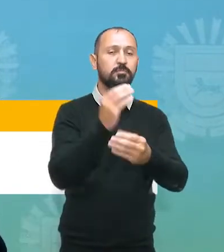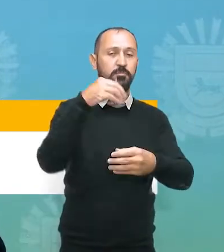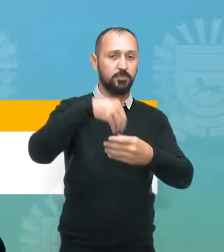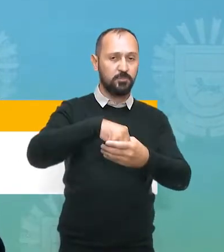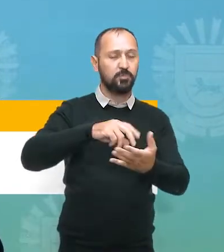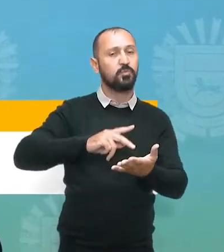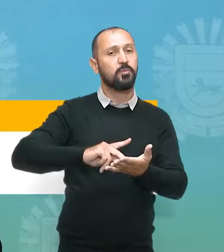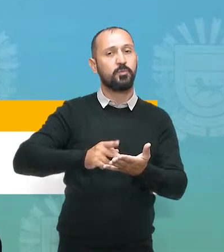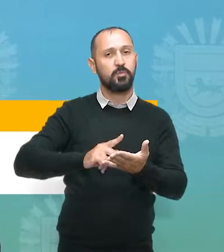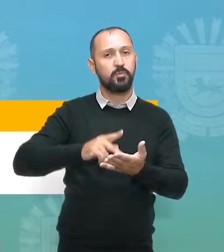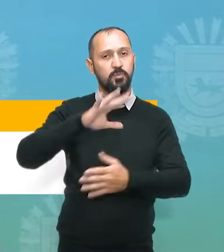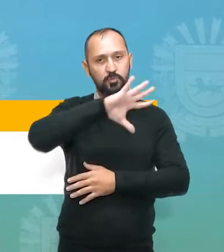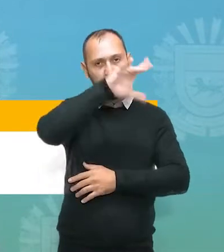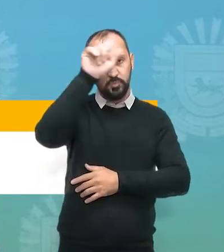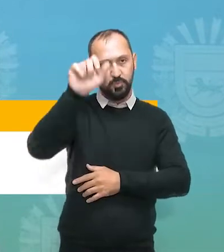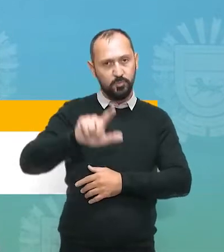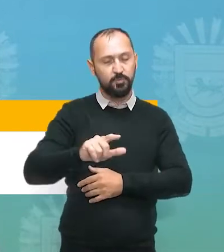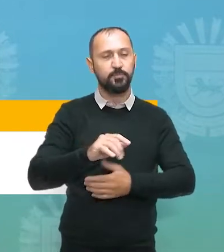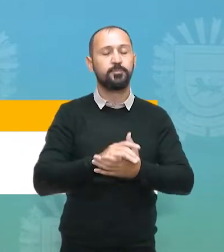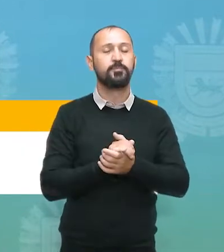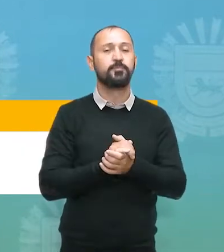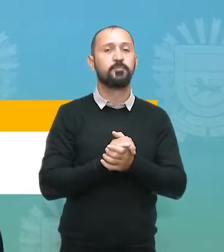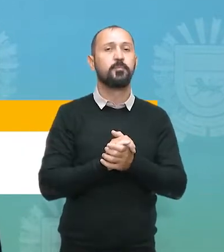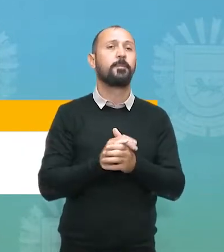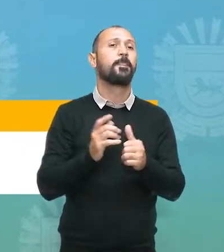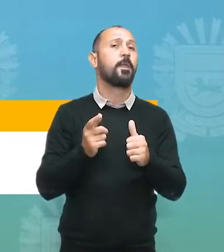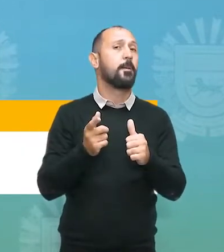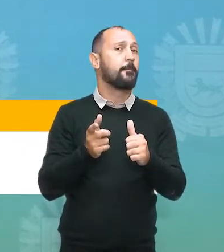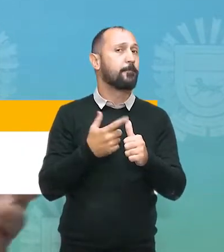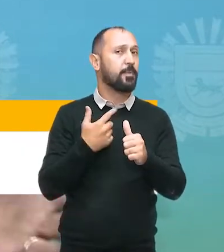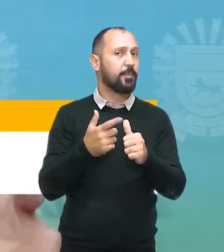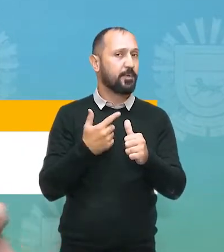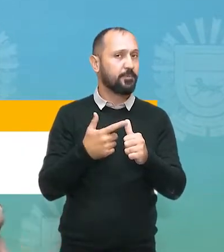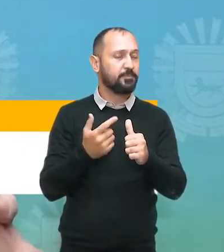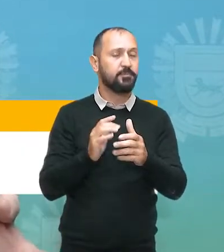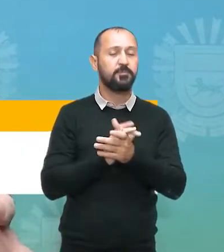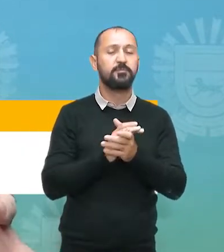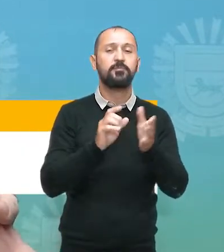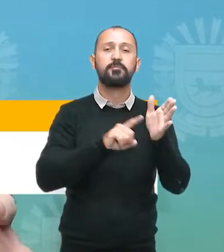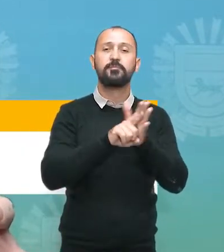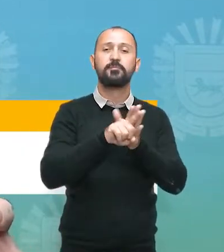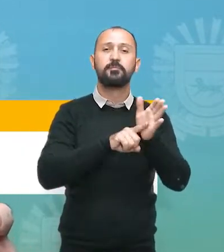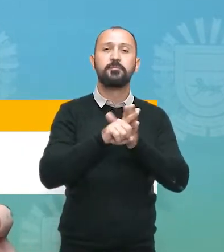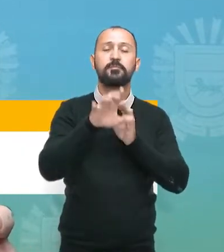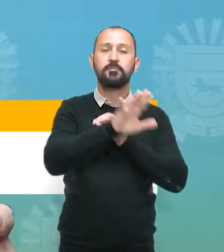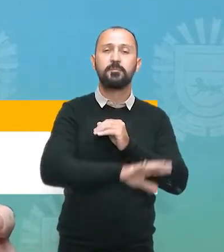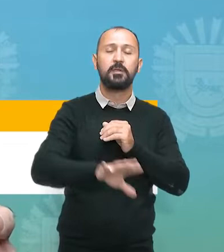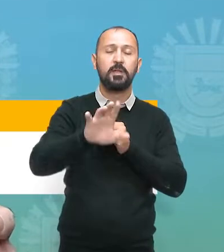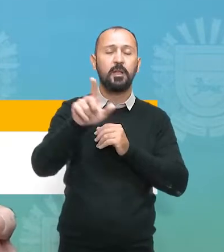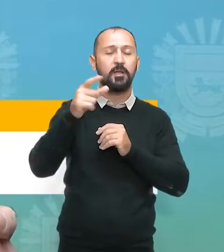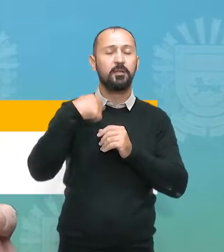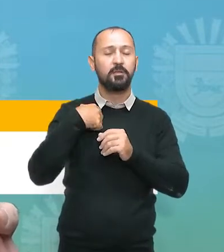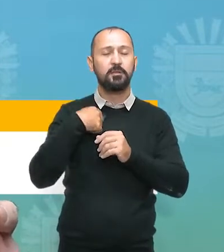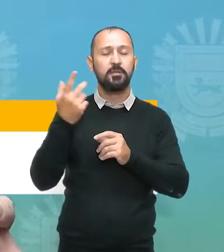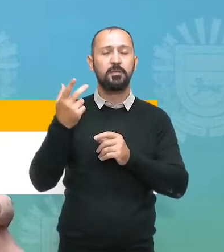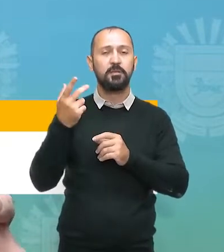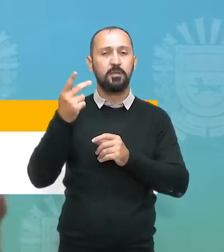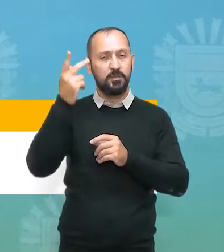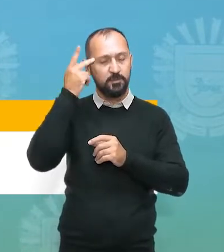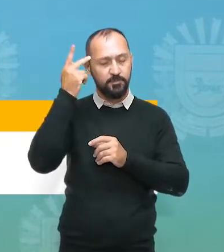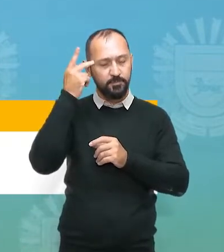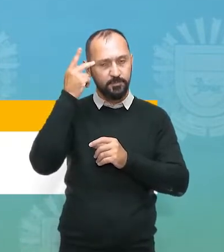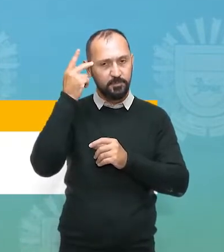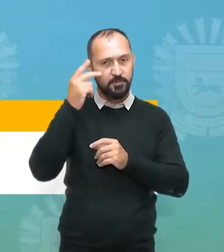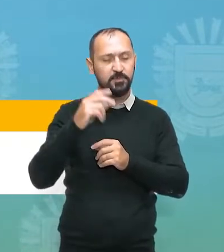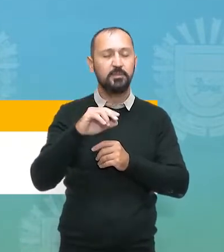protocolados no PROCON de Mato Grosso do Sul primeiramente iremos fazer a perícia no campo de São Carlos